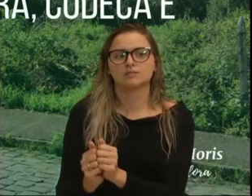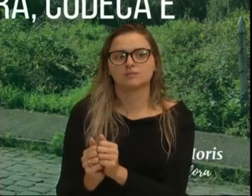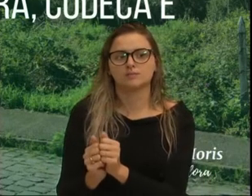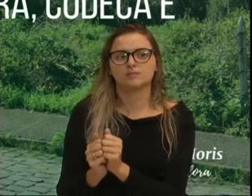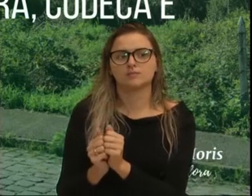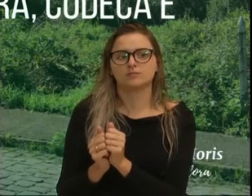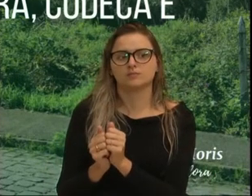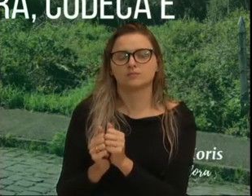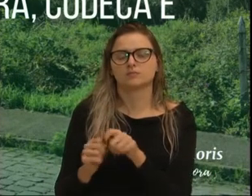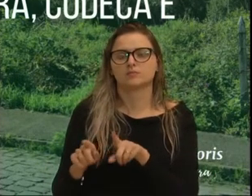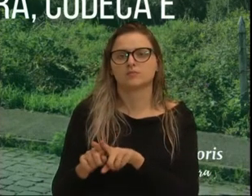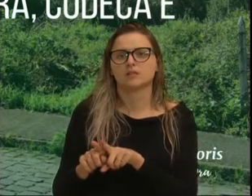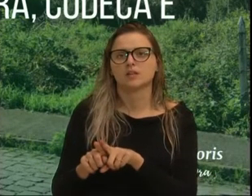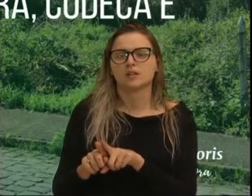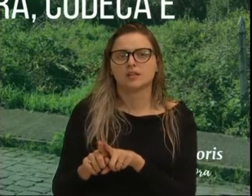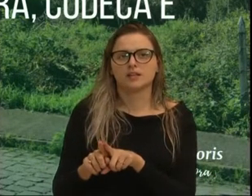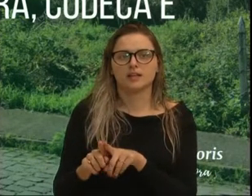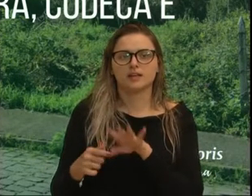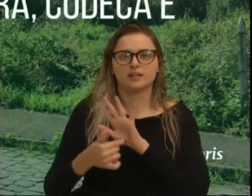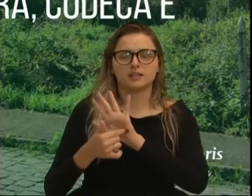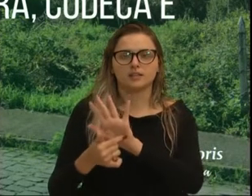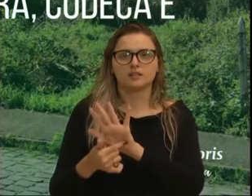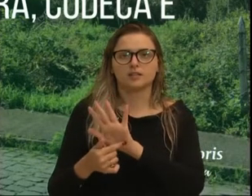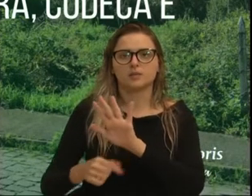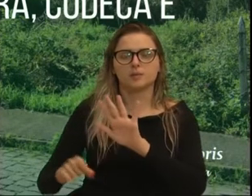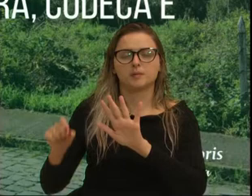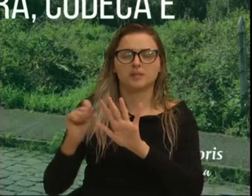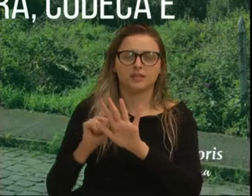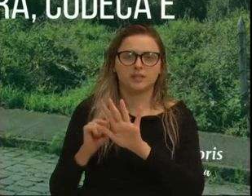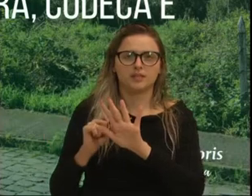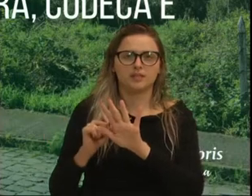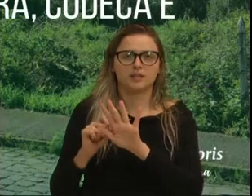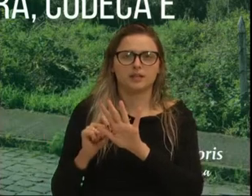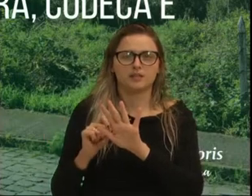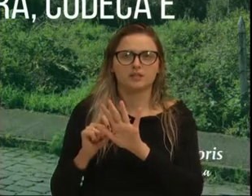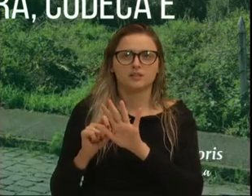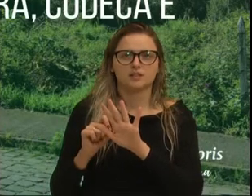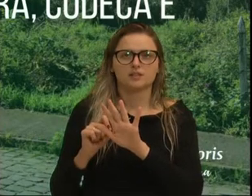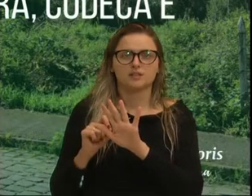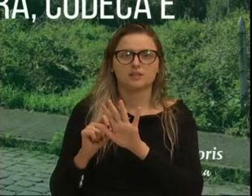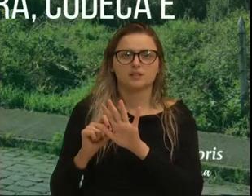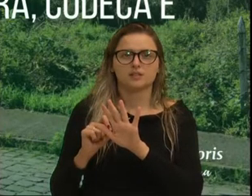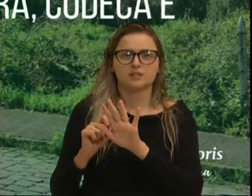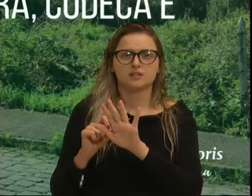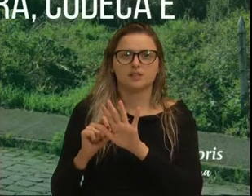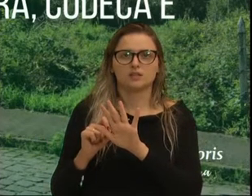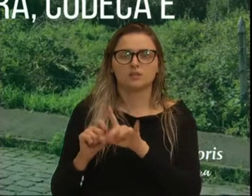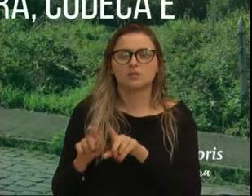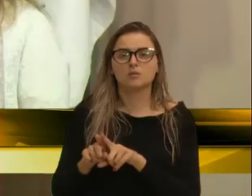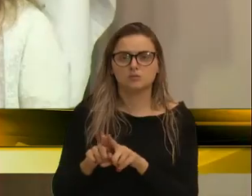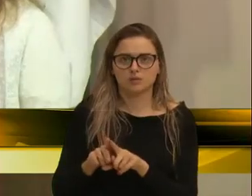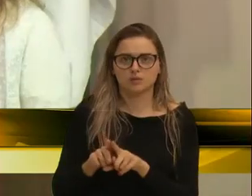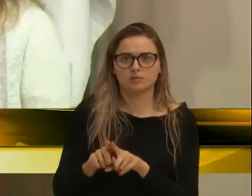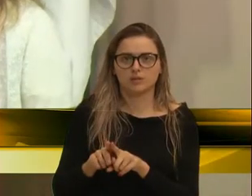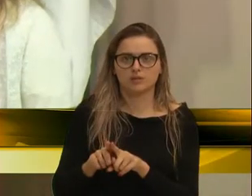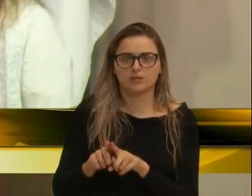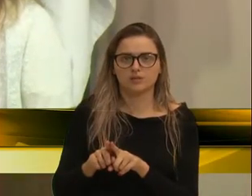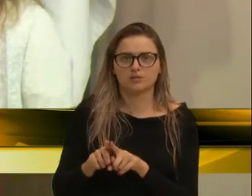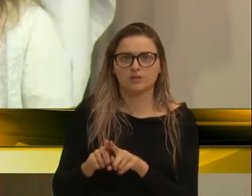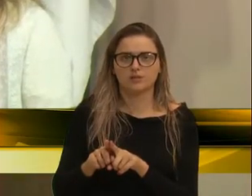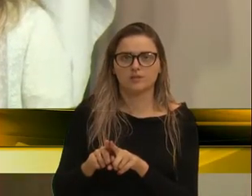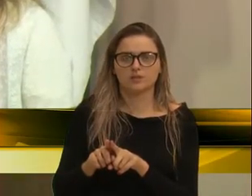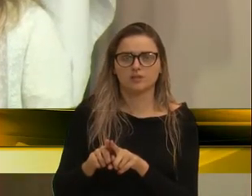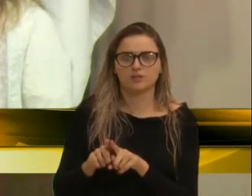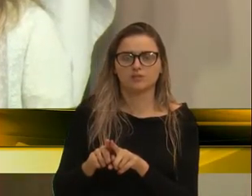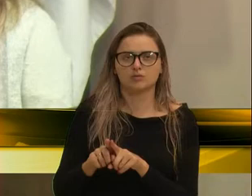chama para ficar pior, né? Chama o roubo, chama a insegurança e assim por diante.